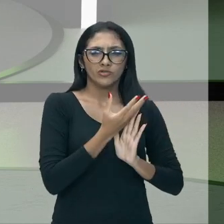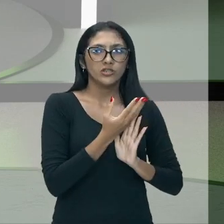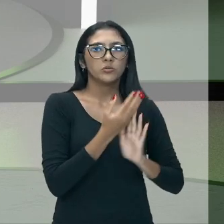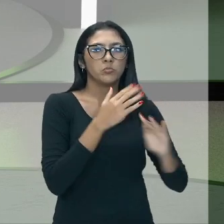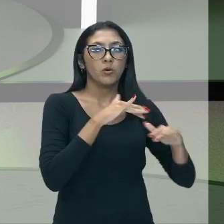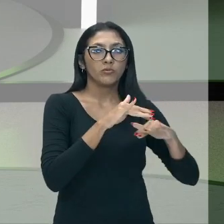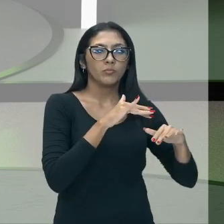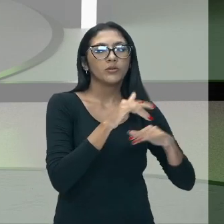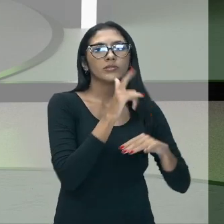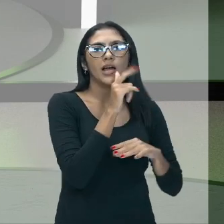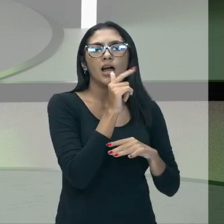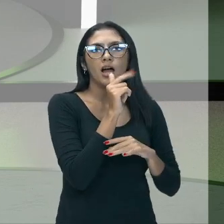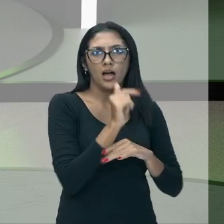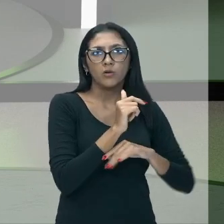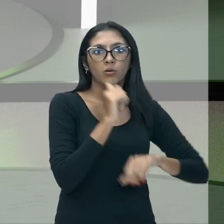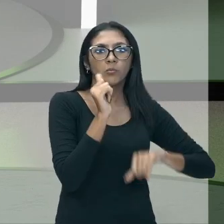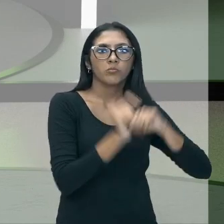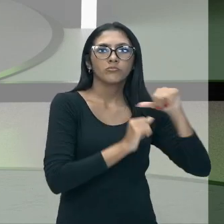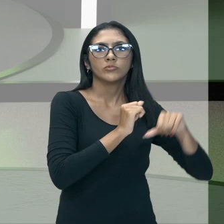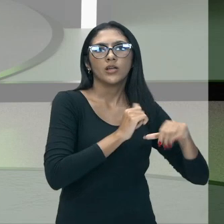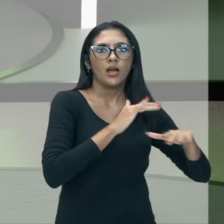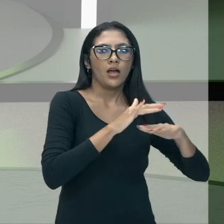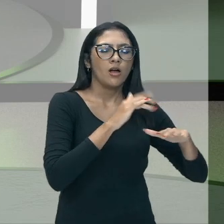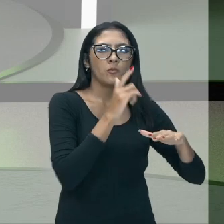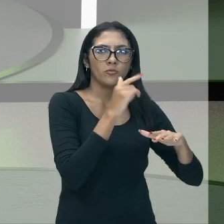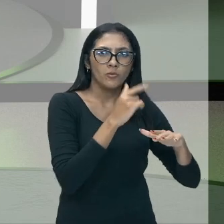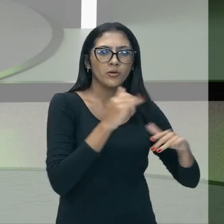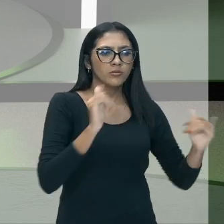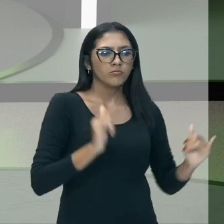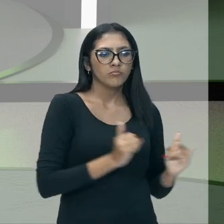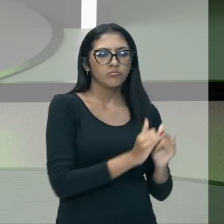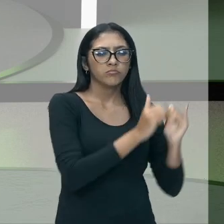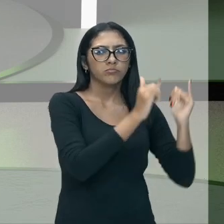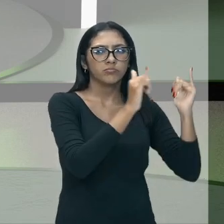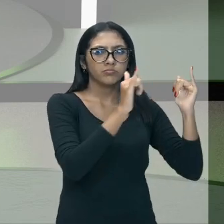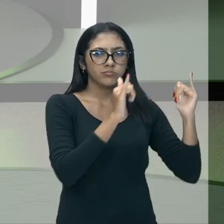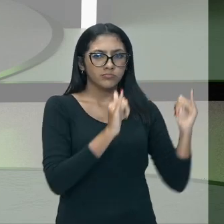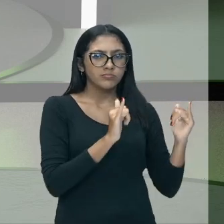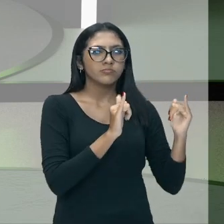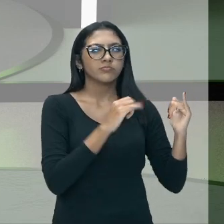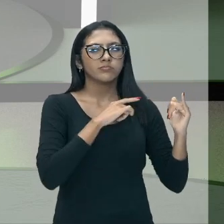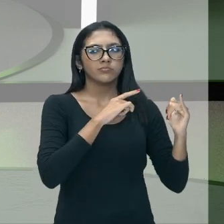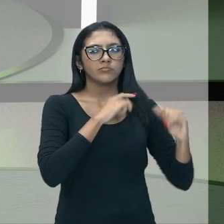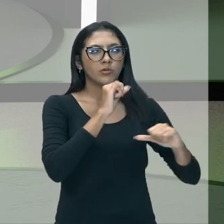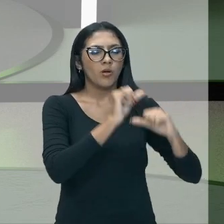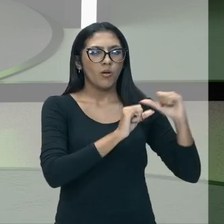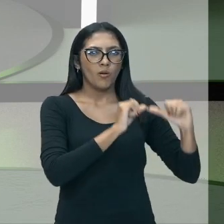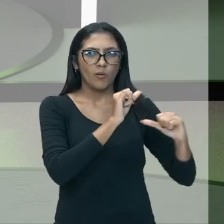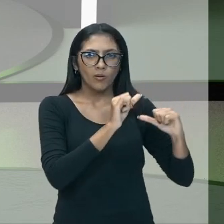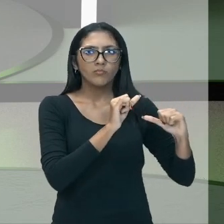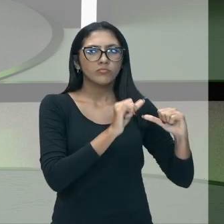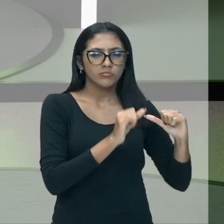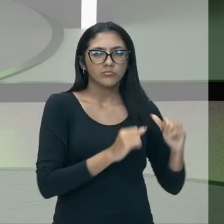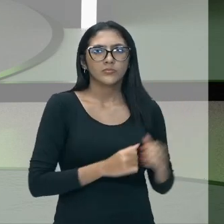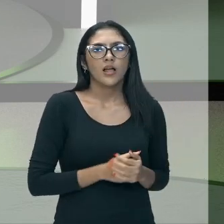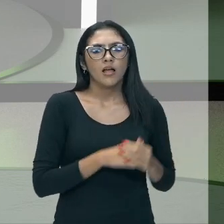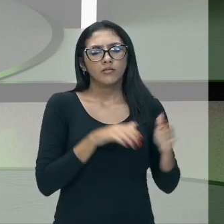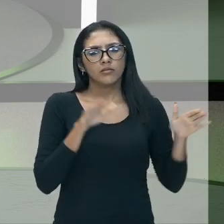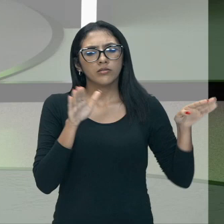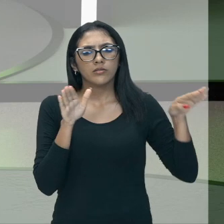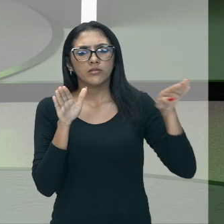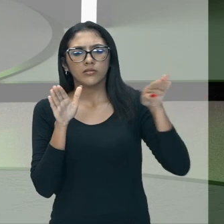mecânica, que há uma transformação aí para da energia mecânica, cinética, aí ela chega a